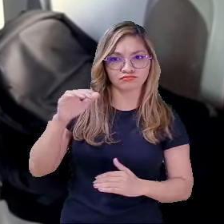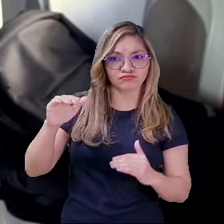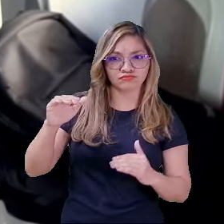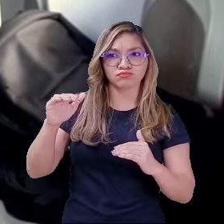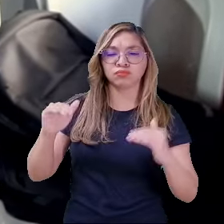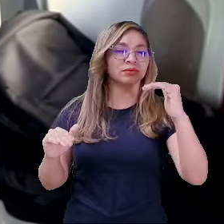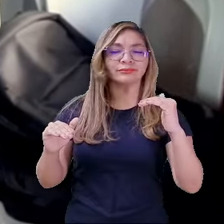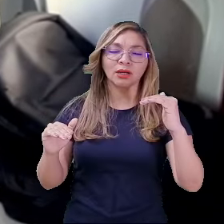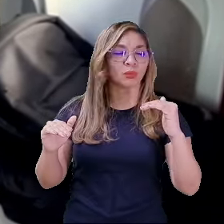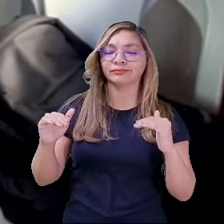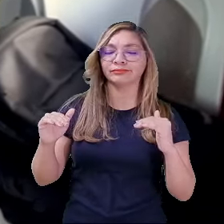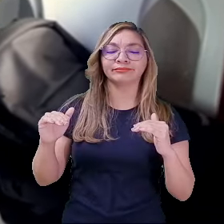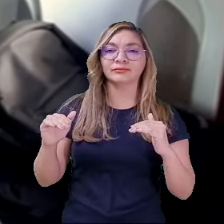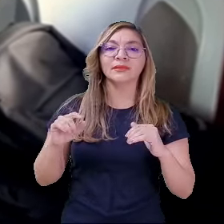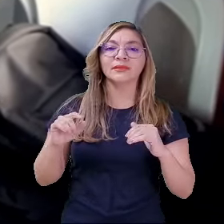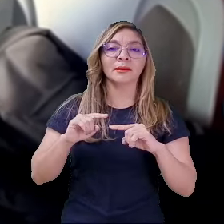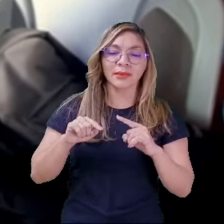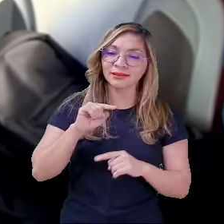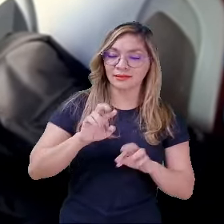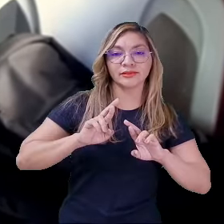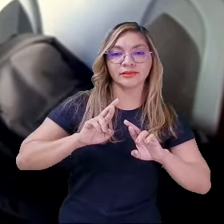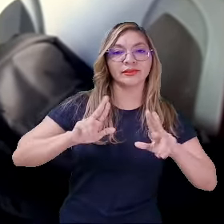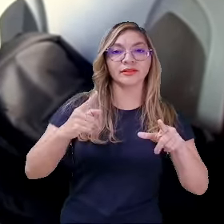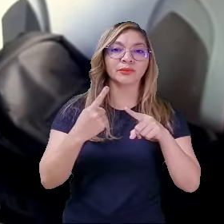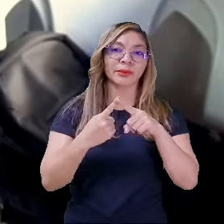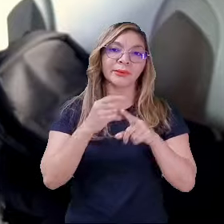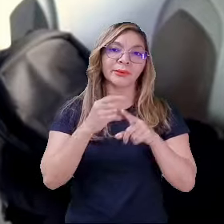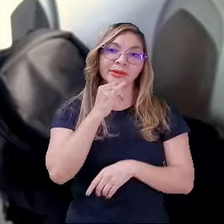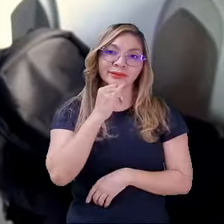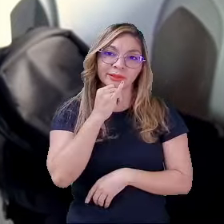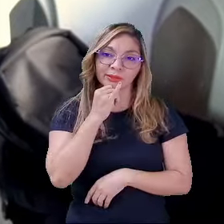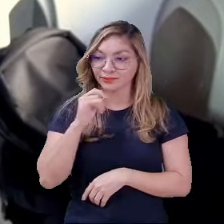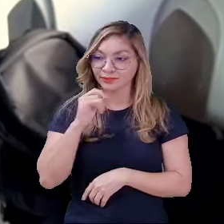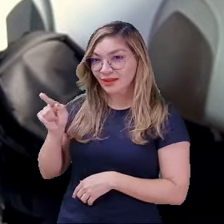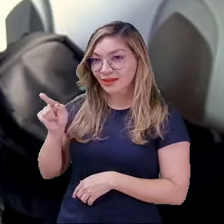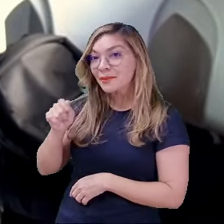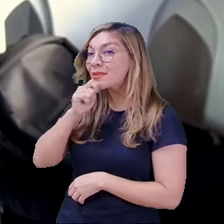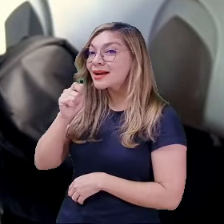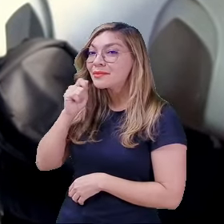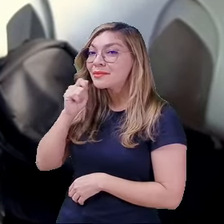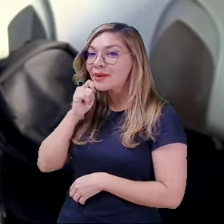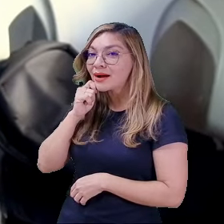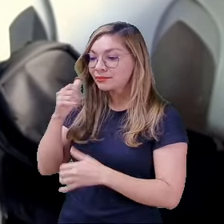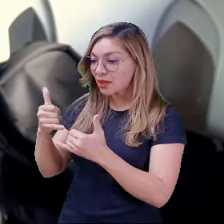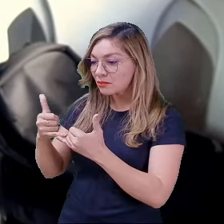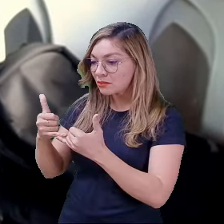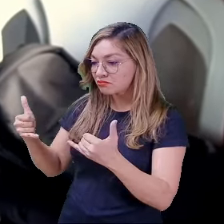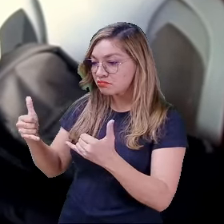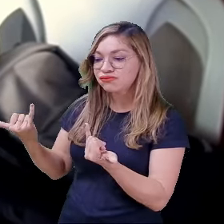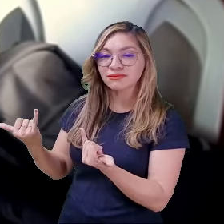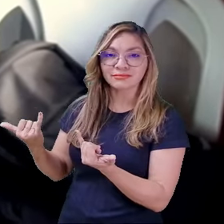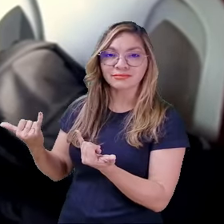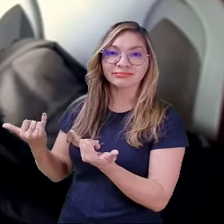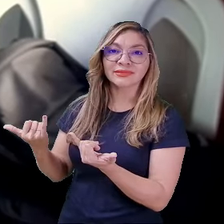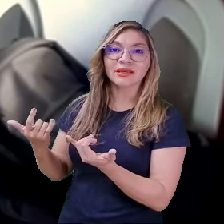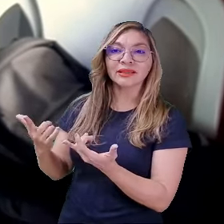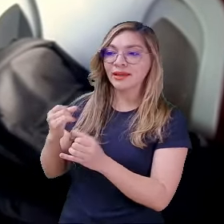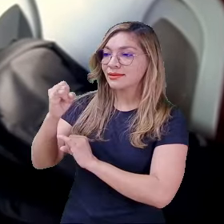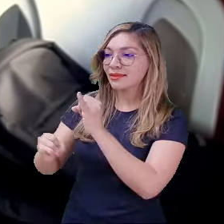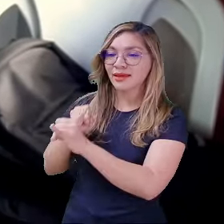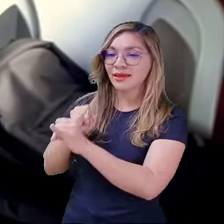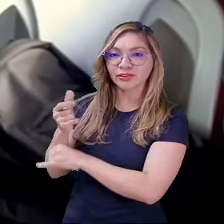né? Mas um grande diferencial é que, por exemplo, se cai uma fibra lá em Macapá, onde toda a cidade fica descoberta, a Starlink